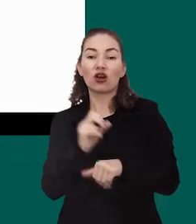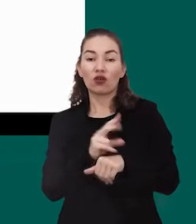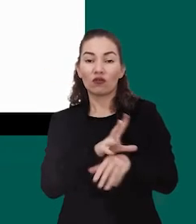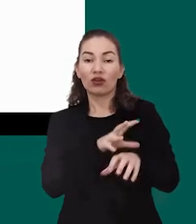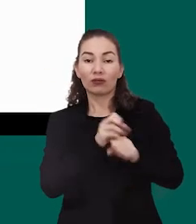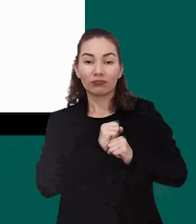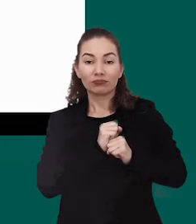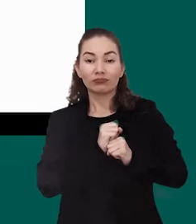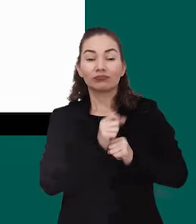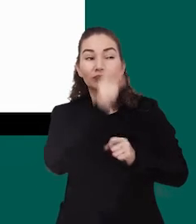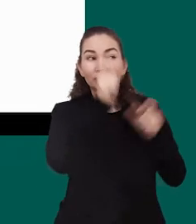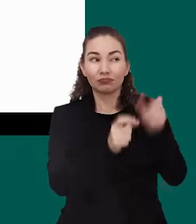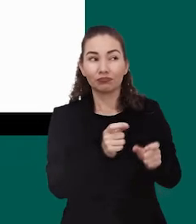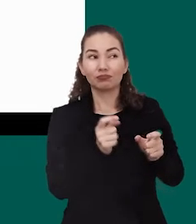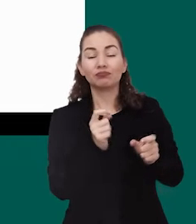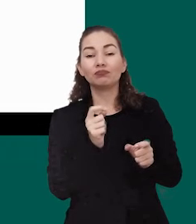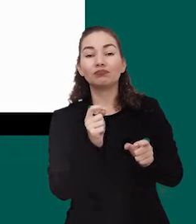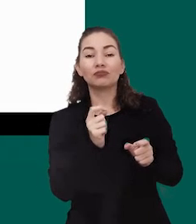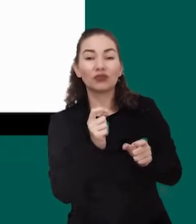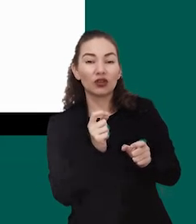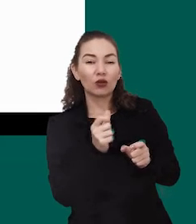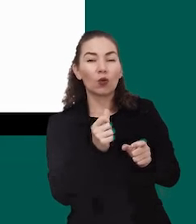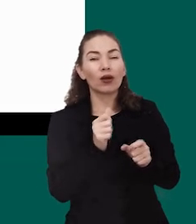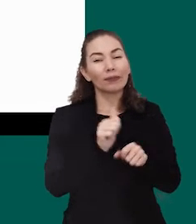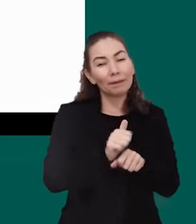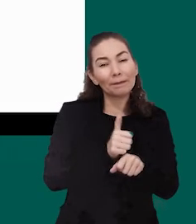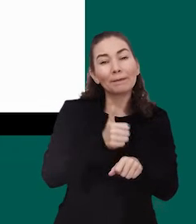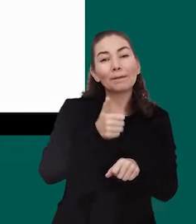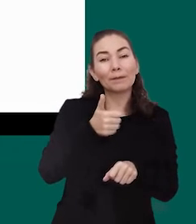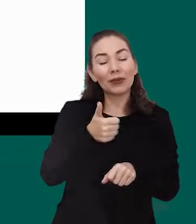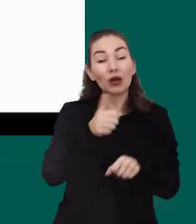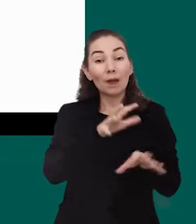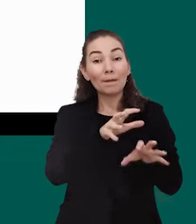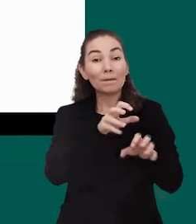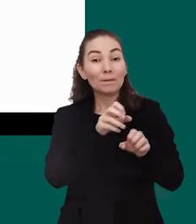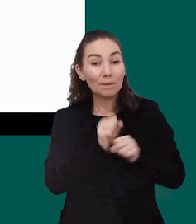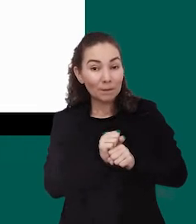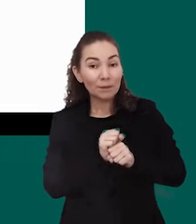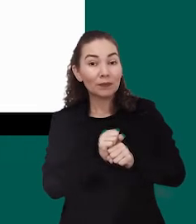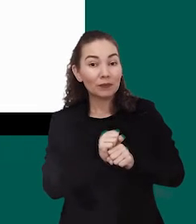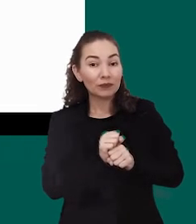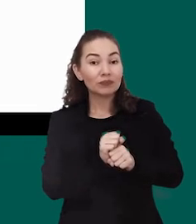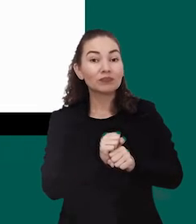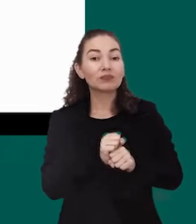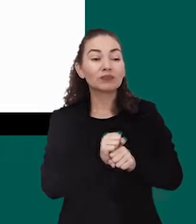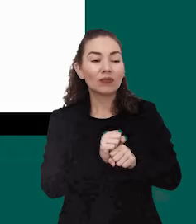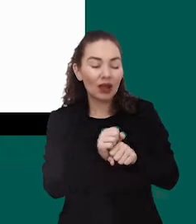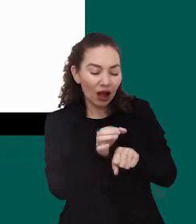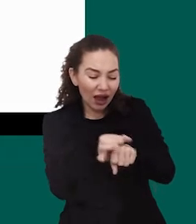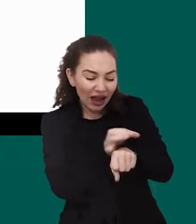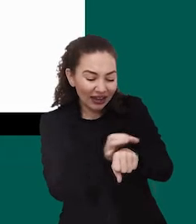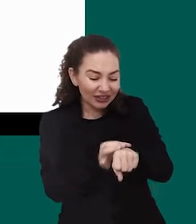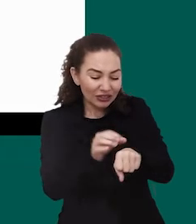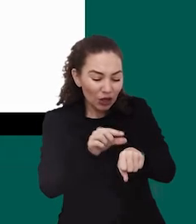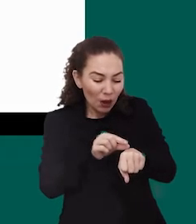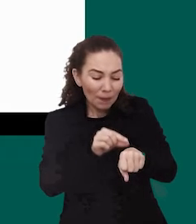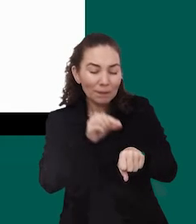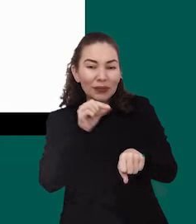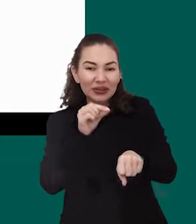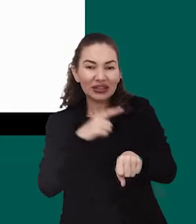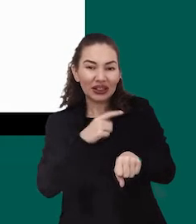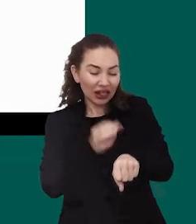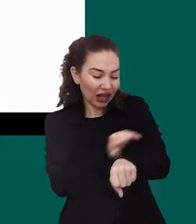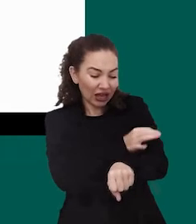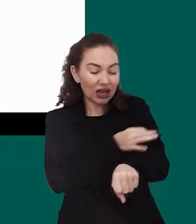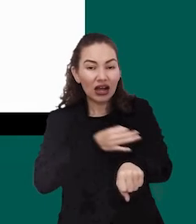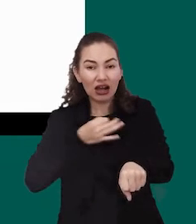Os indivíduos que pareciam em convalescência, pareciam estar em melhora, eles pegavam as casquinhas das lesões da varíola. A varíola, então, causa, né,